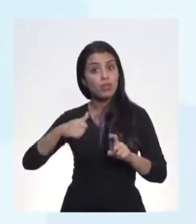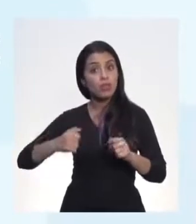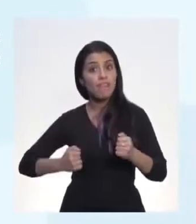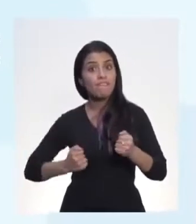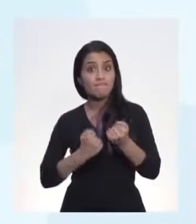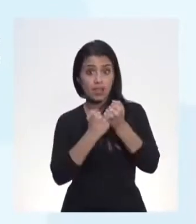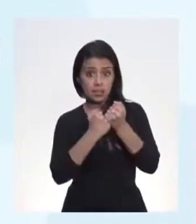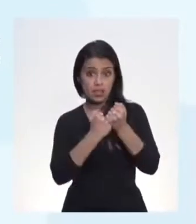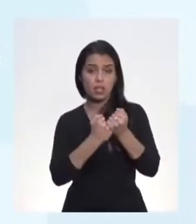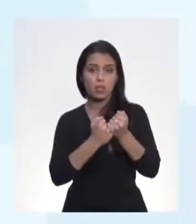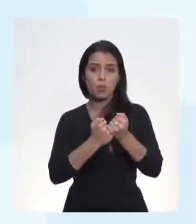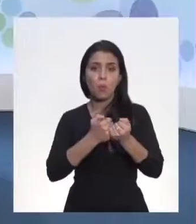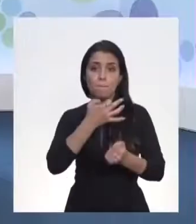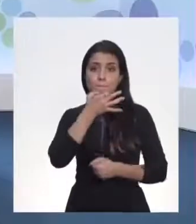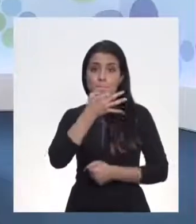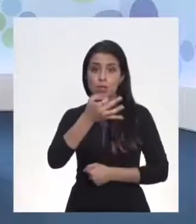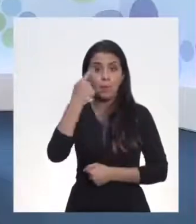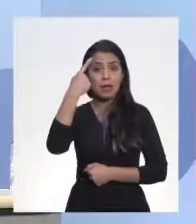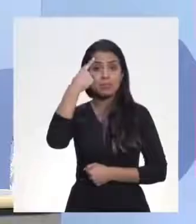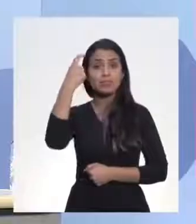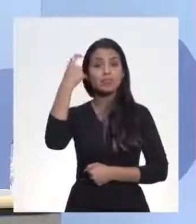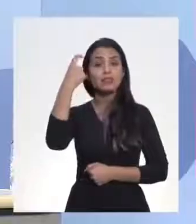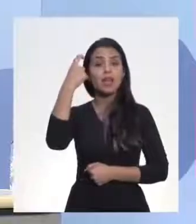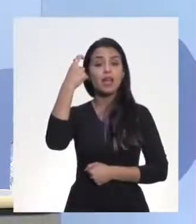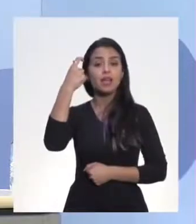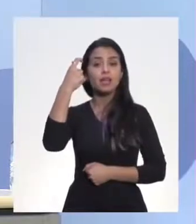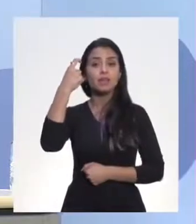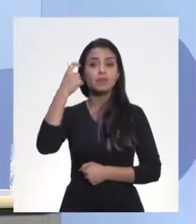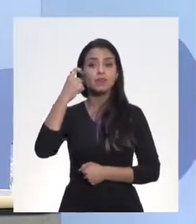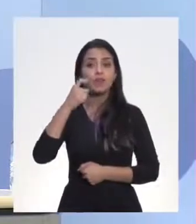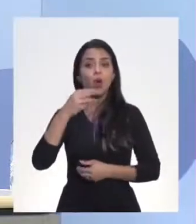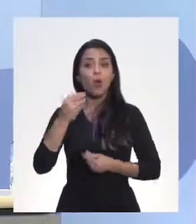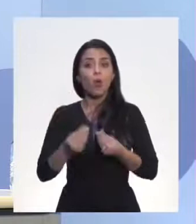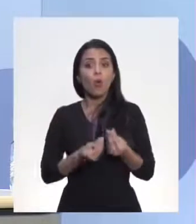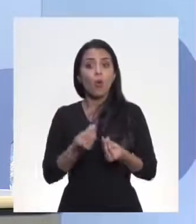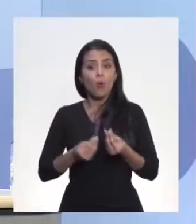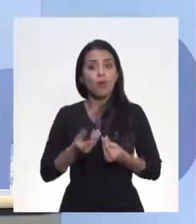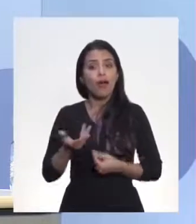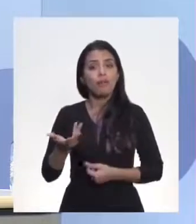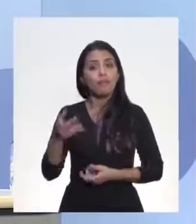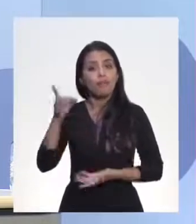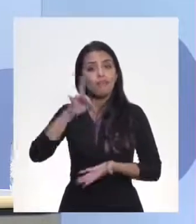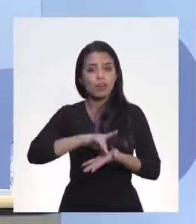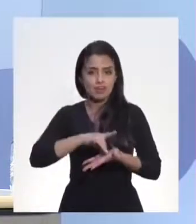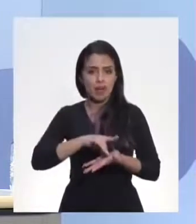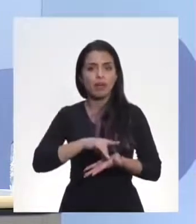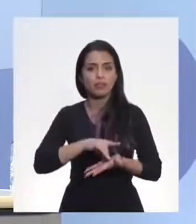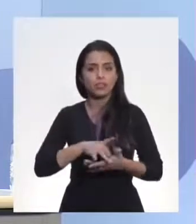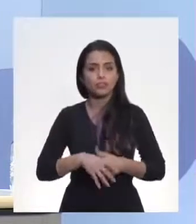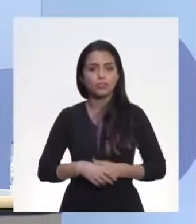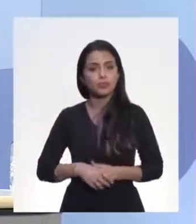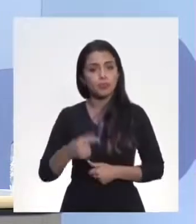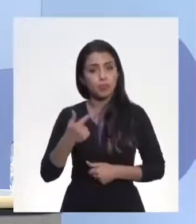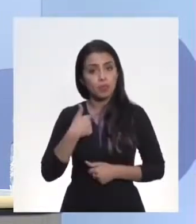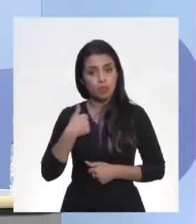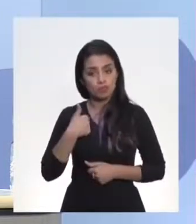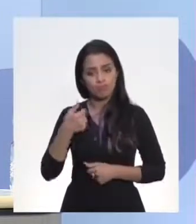uma ideia com uma verdade, uma veracidade. Eu fiz esse